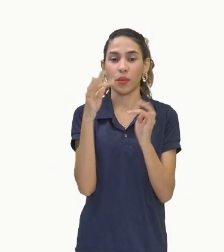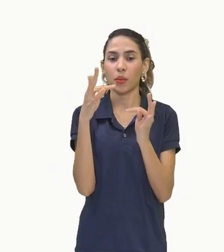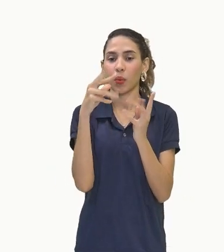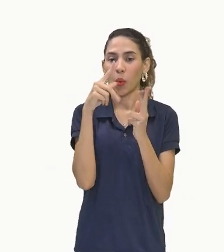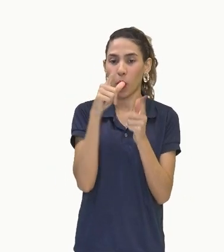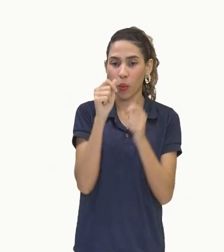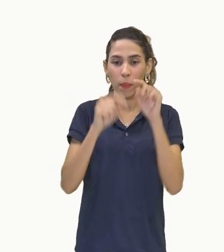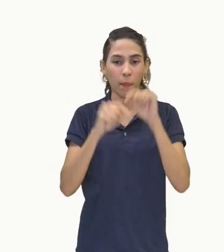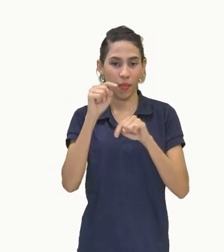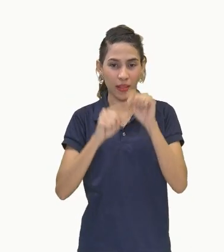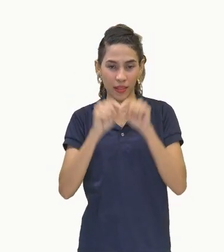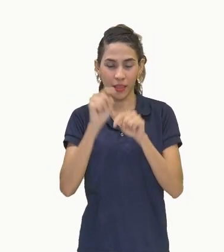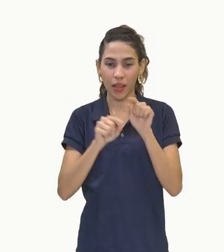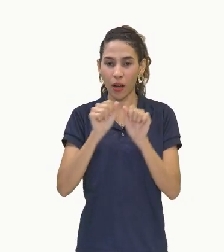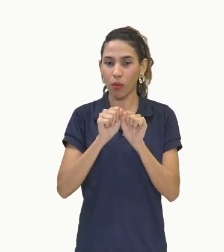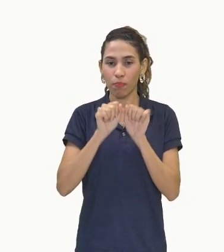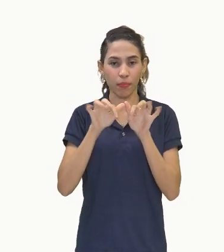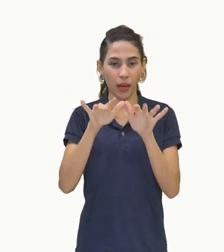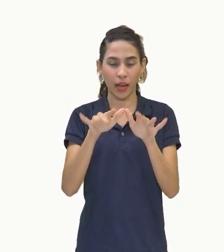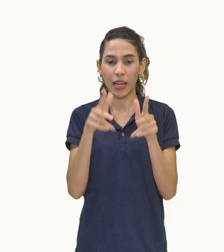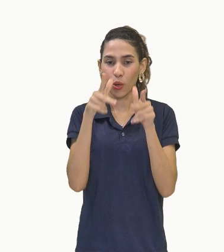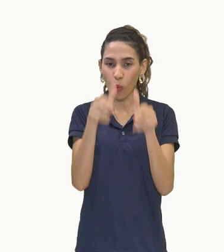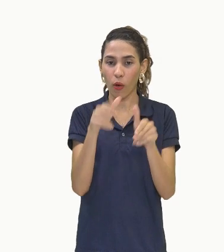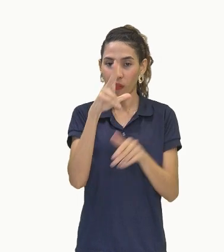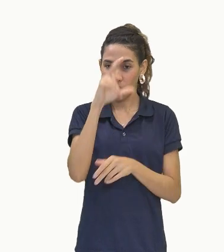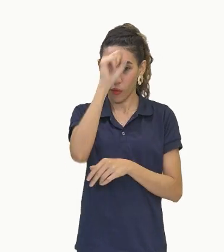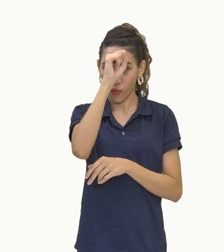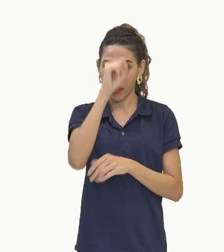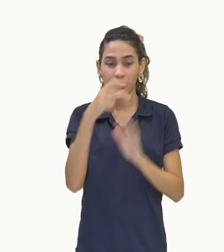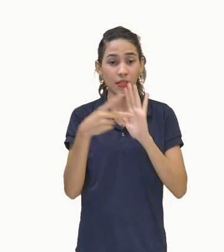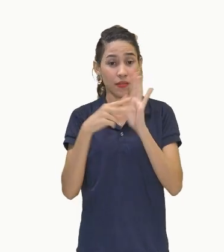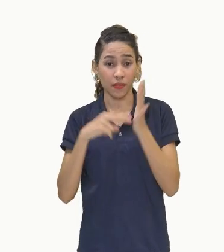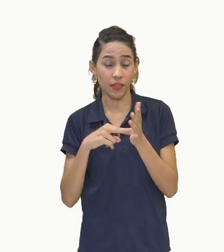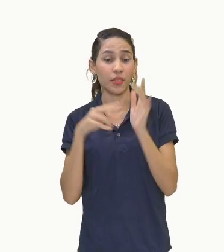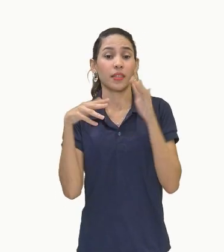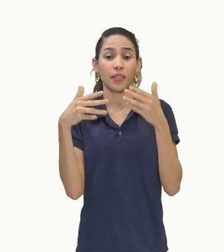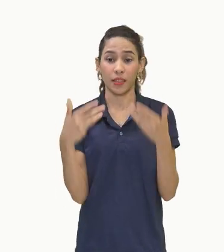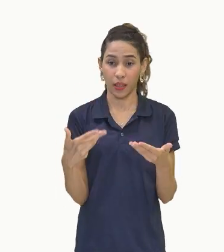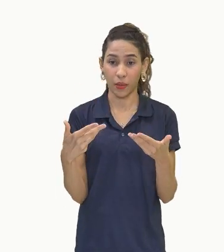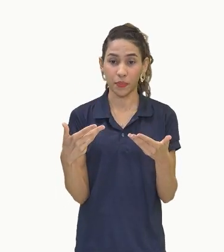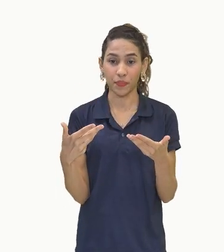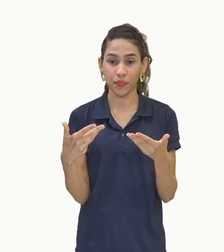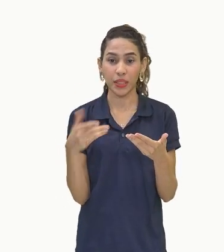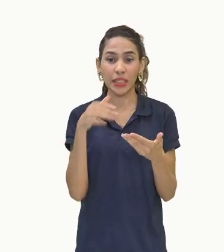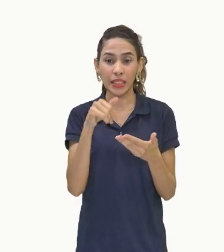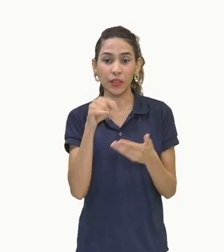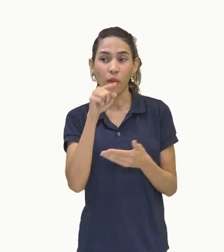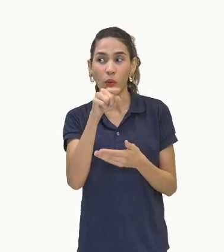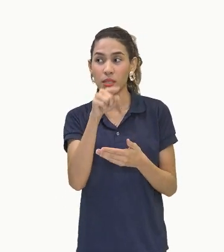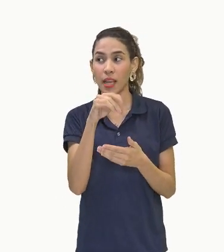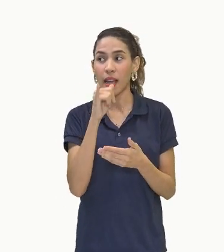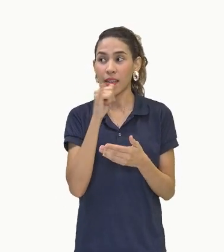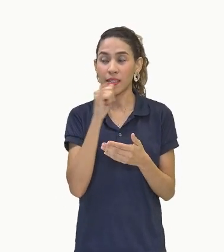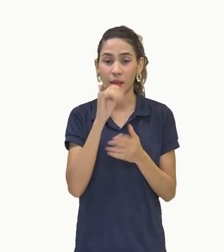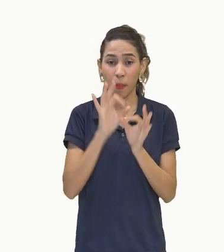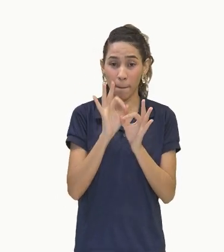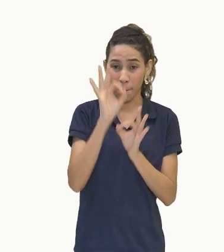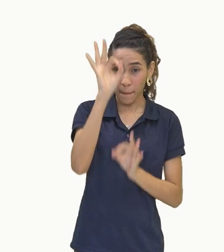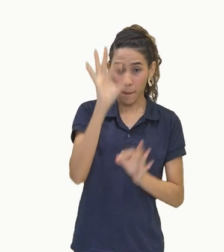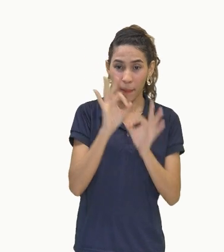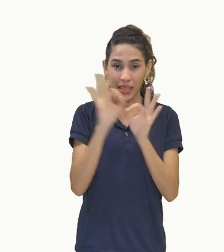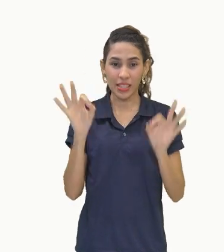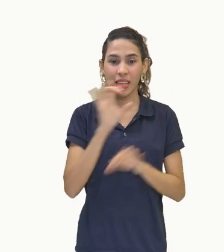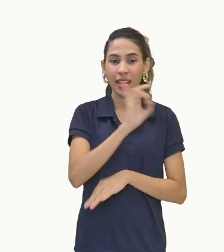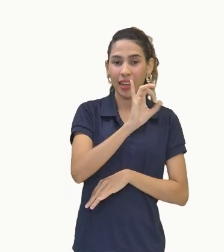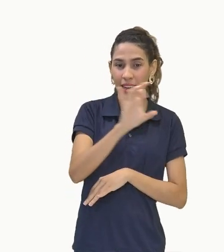significa que se você medir a tensão em cada componente, o valor será o mesmo para todos. Não